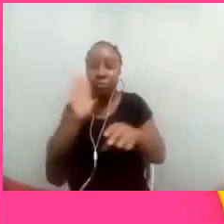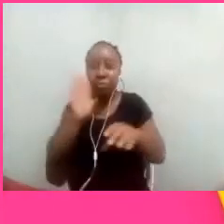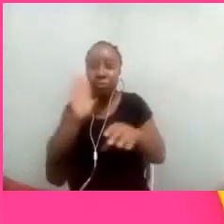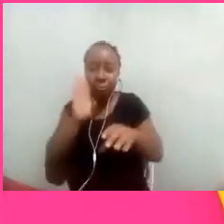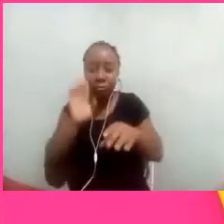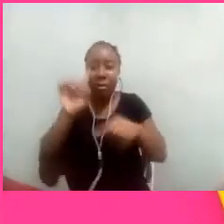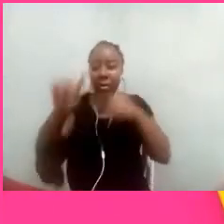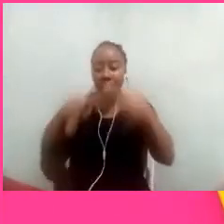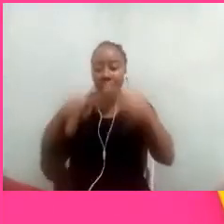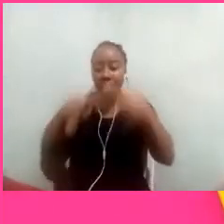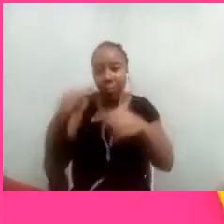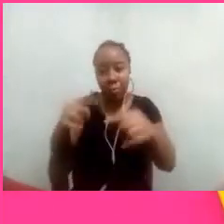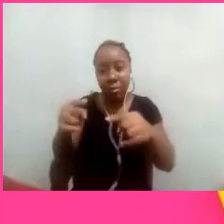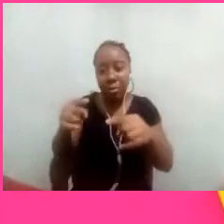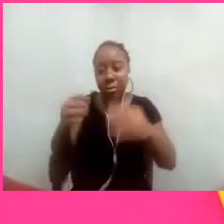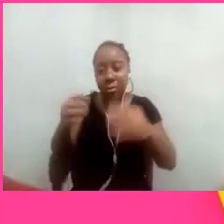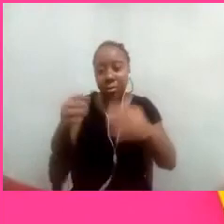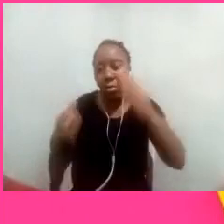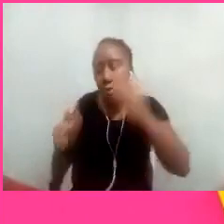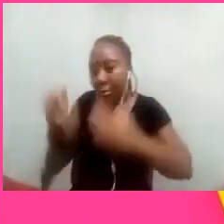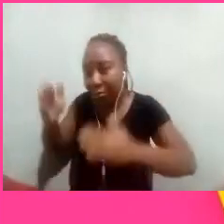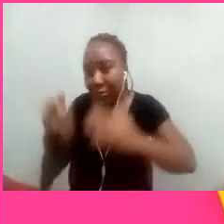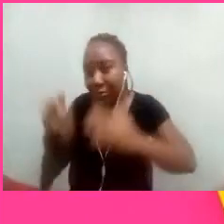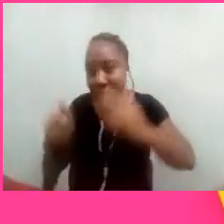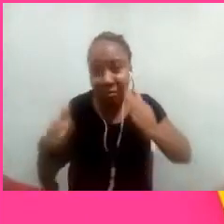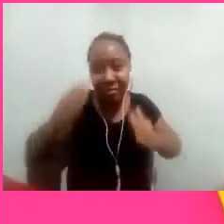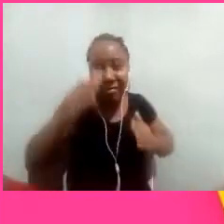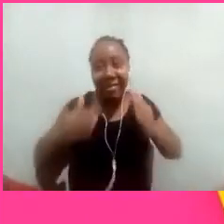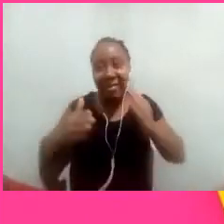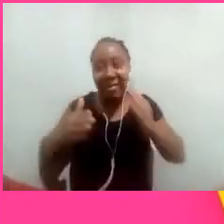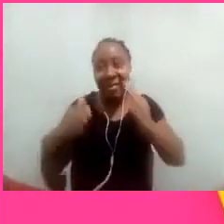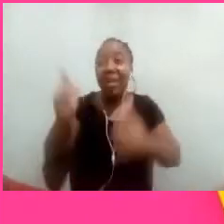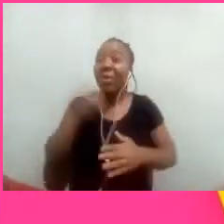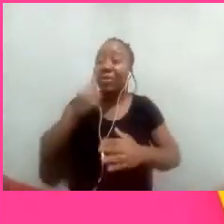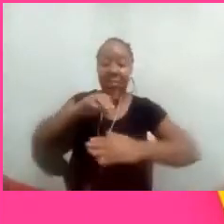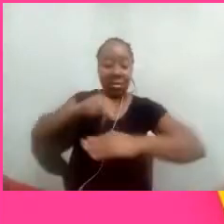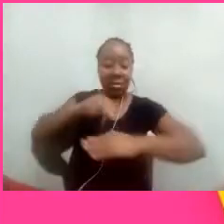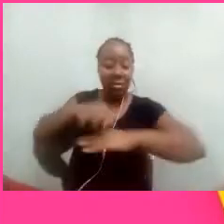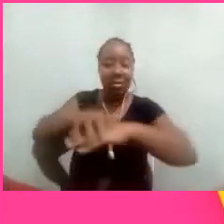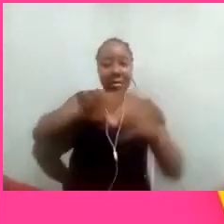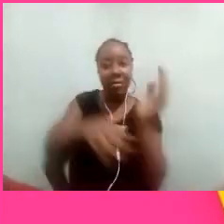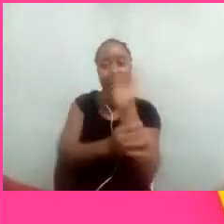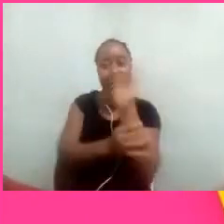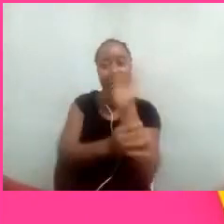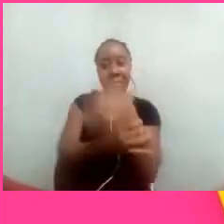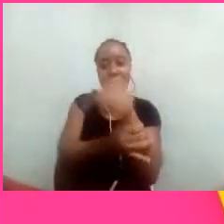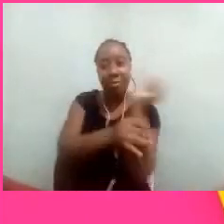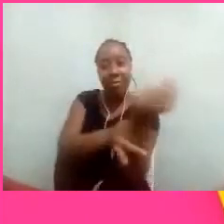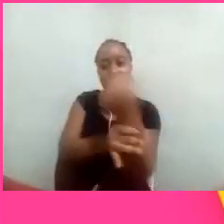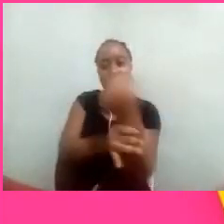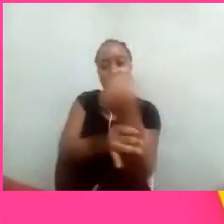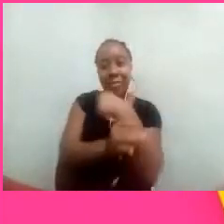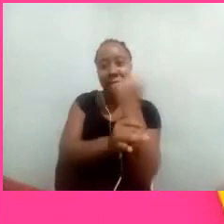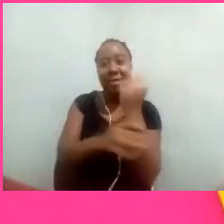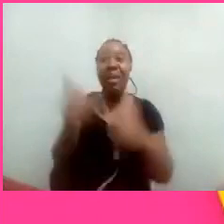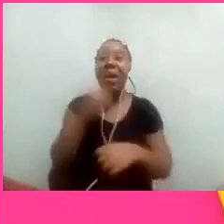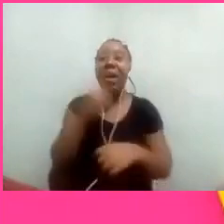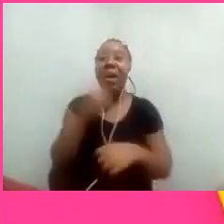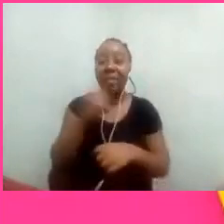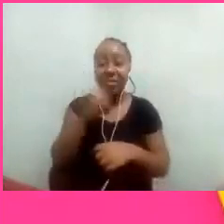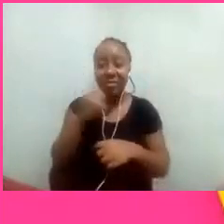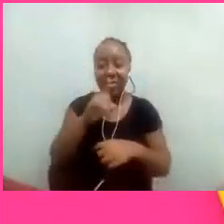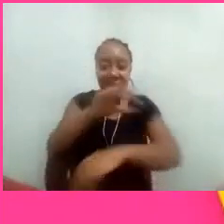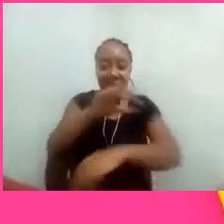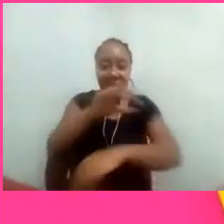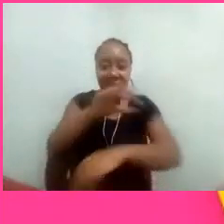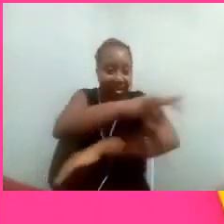nesse robô, ó, movimento, né, conforme o encaixe que tá. E a modelagem foi feita a partir de um